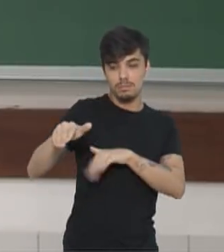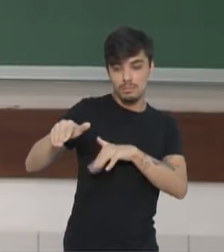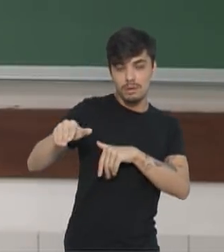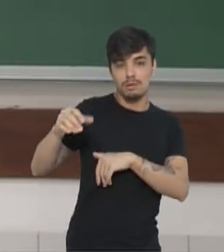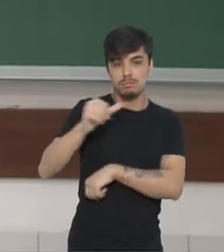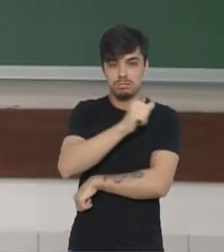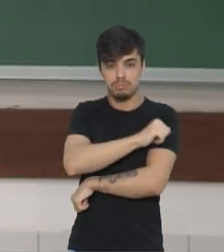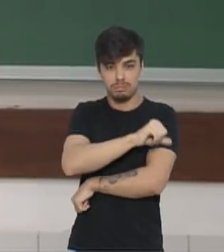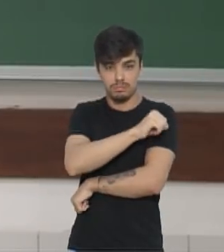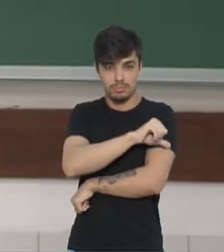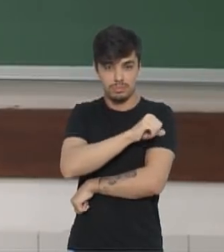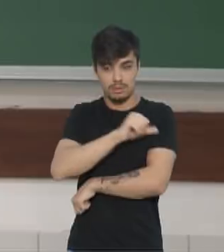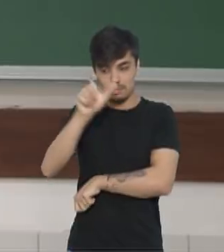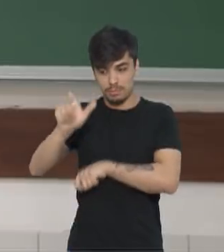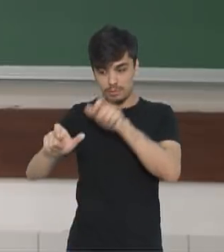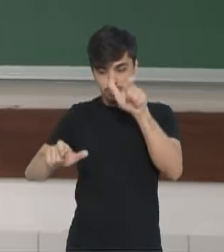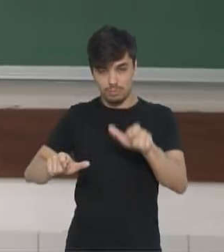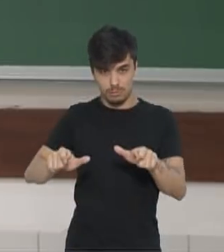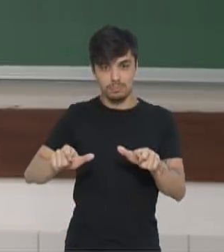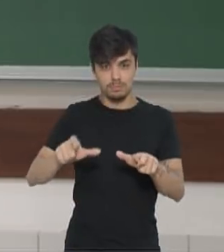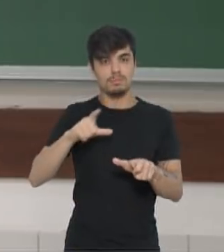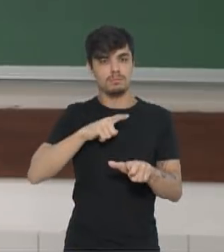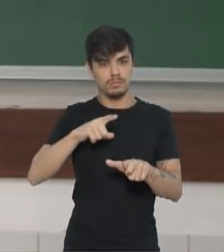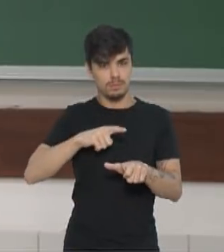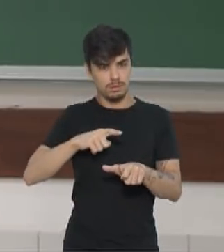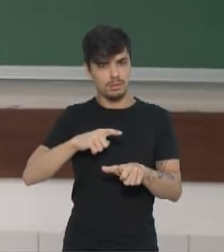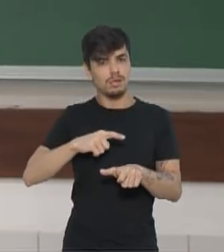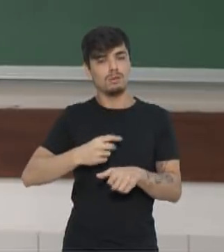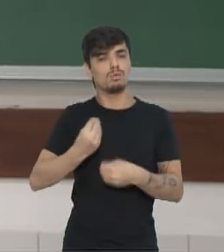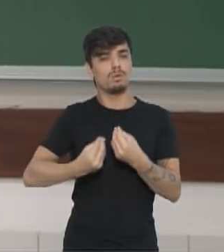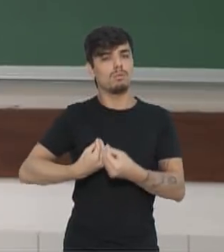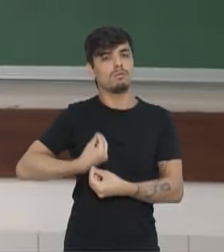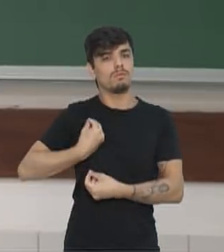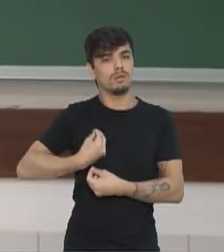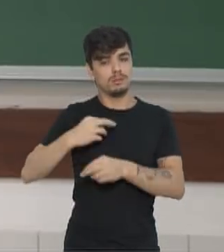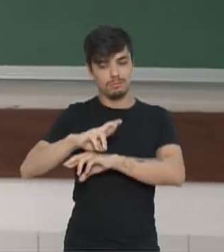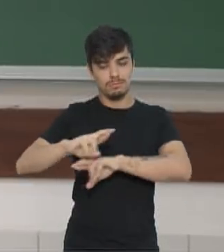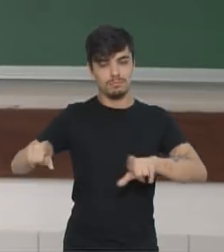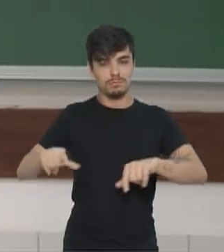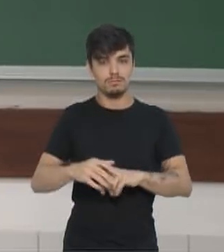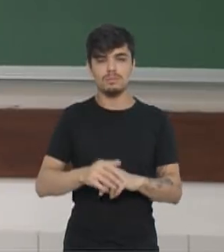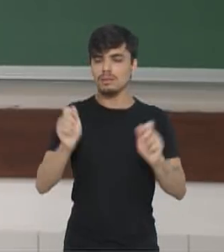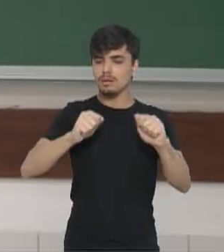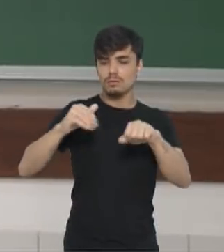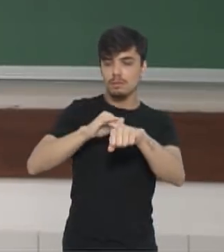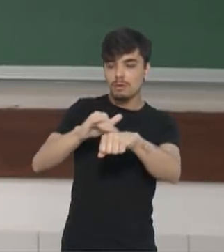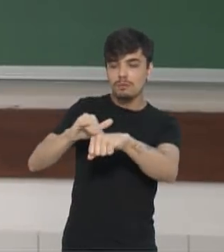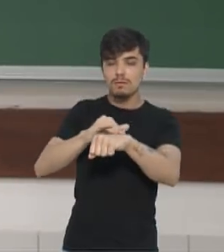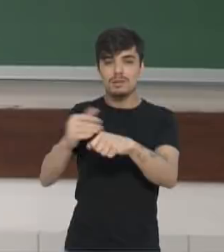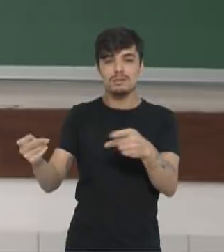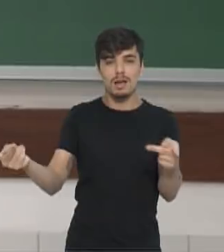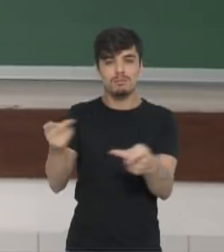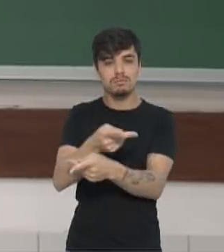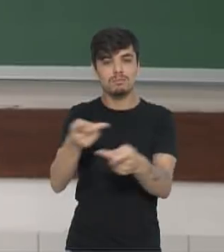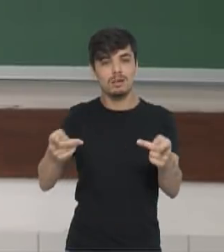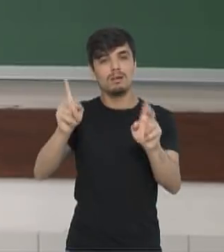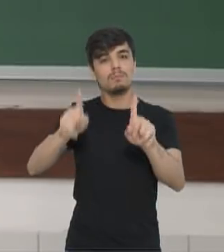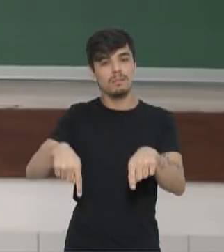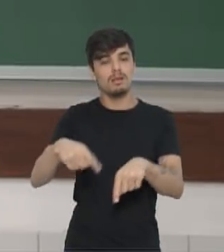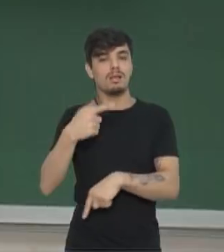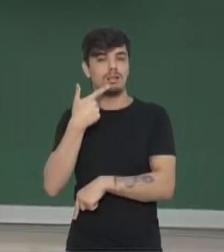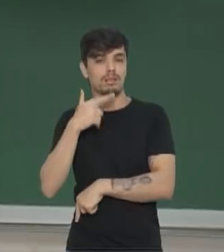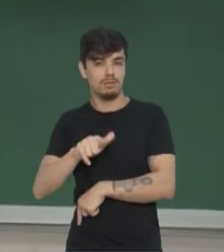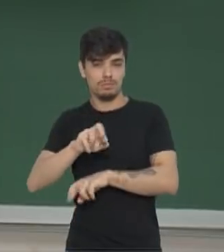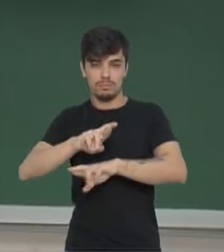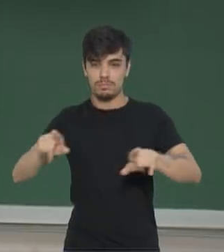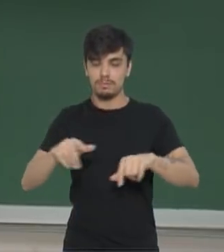Rio de Janeiro. Eles têm condições de vida muito diferentes, maneiras de viver, eles não conseguem nem conversar entre eles, porque as línguas são diferentes.